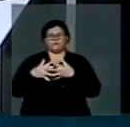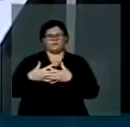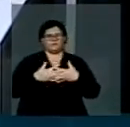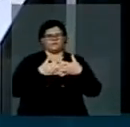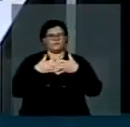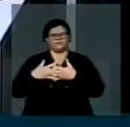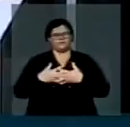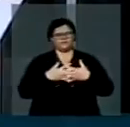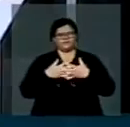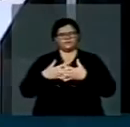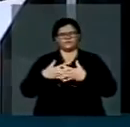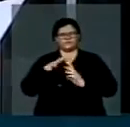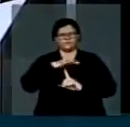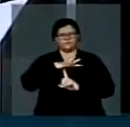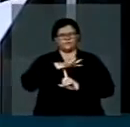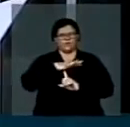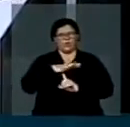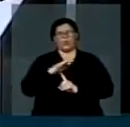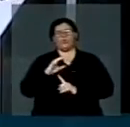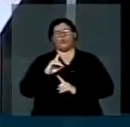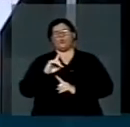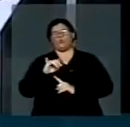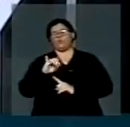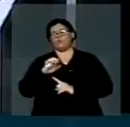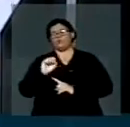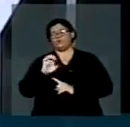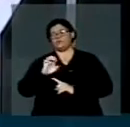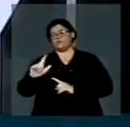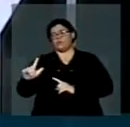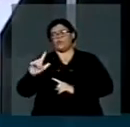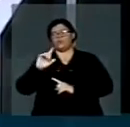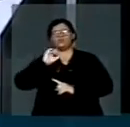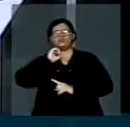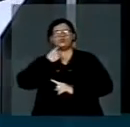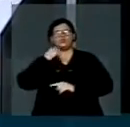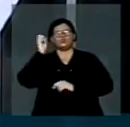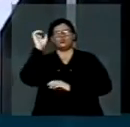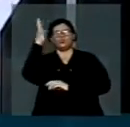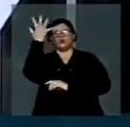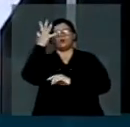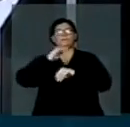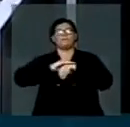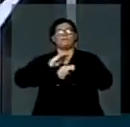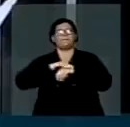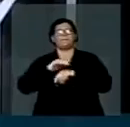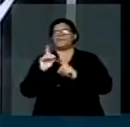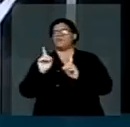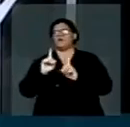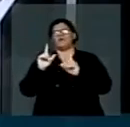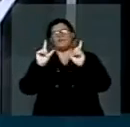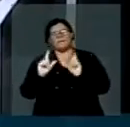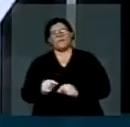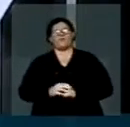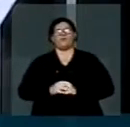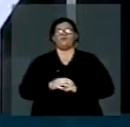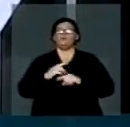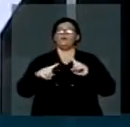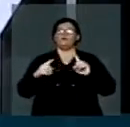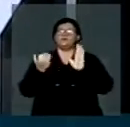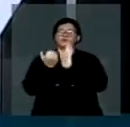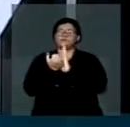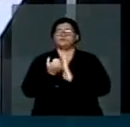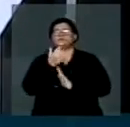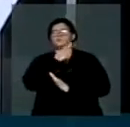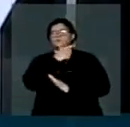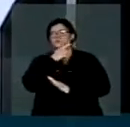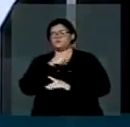motores adaptados ao consumo de óleo diesel menos poluente e de tratores e implementos agrícolas. Um crescimento impulsionado pela safra